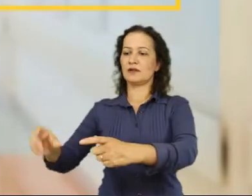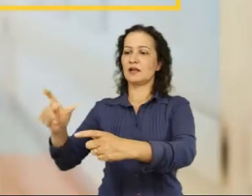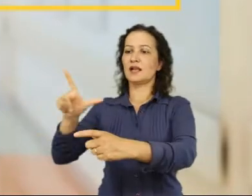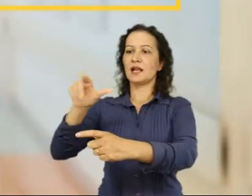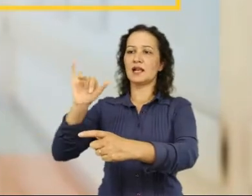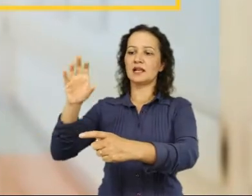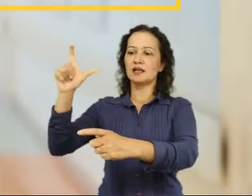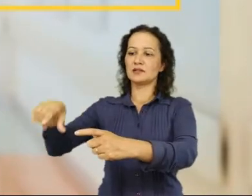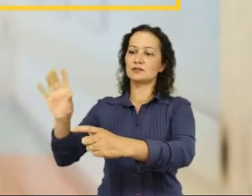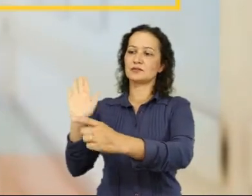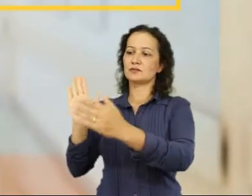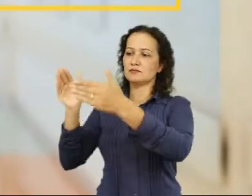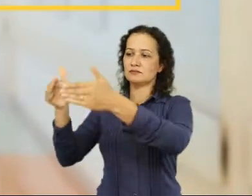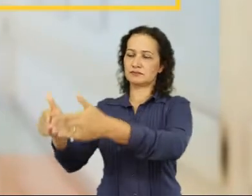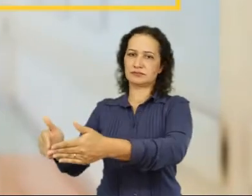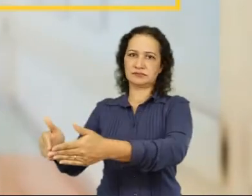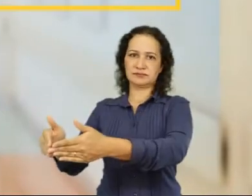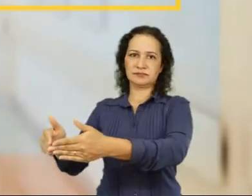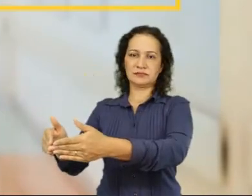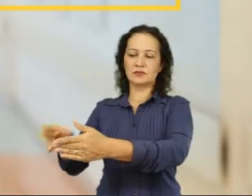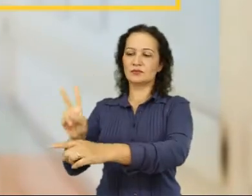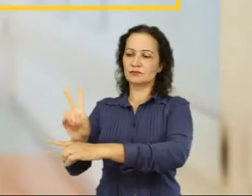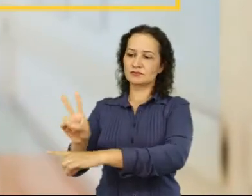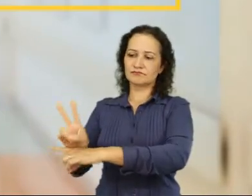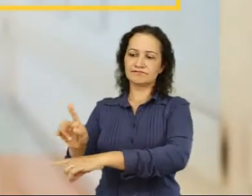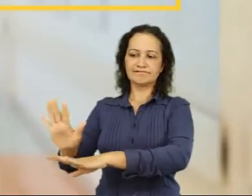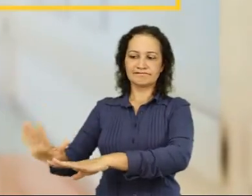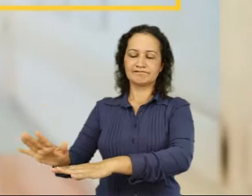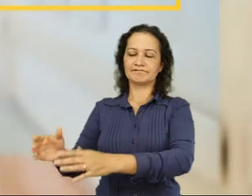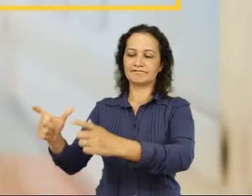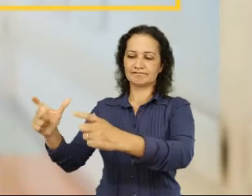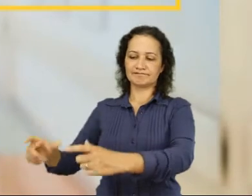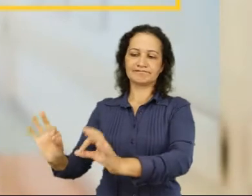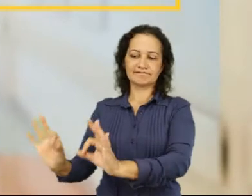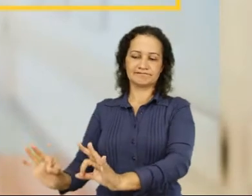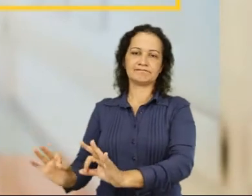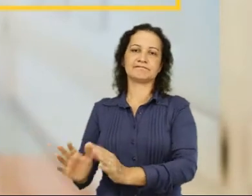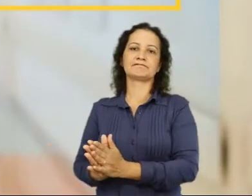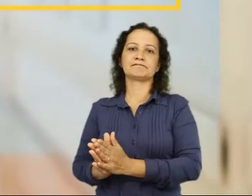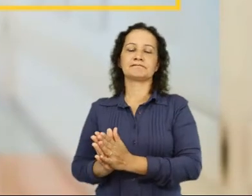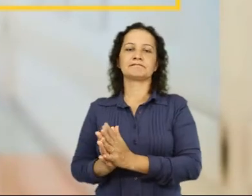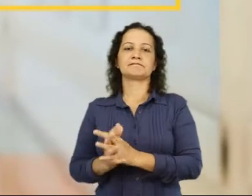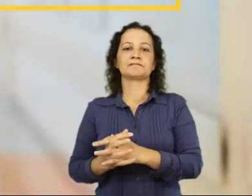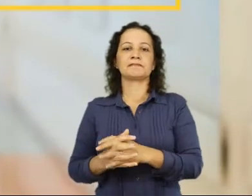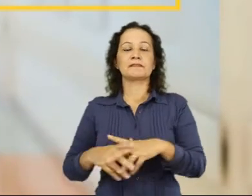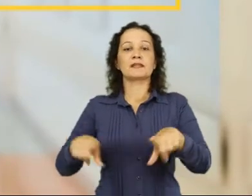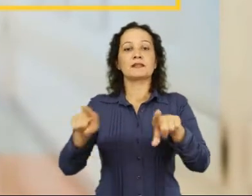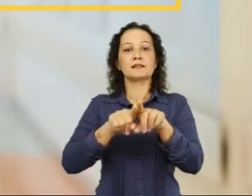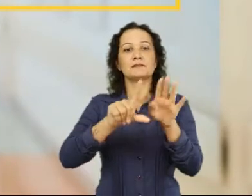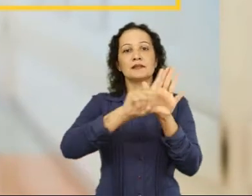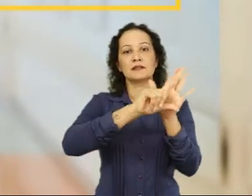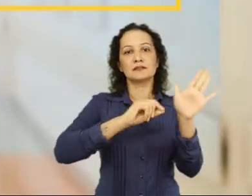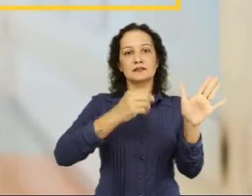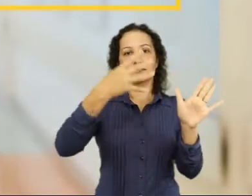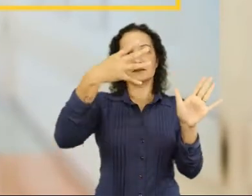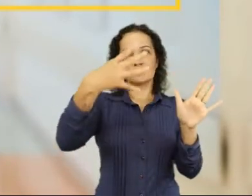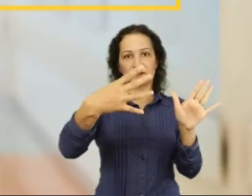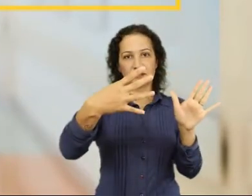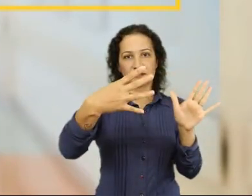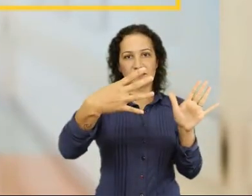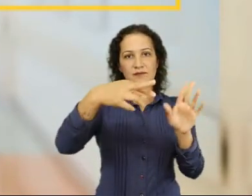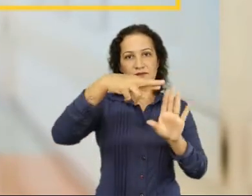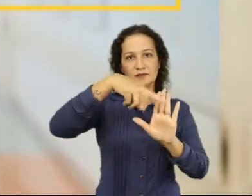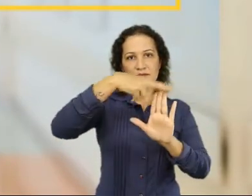também garanta o acesso à população em relação aos imunobiológicos de maneira adequada. Artigo 4º da Resolução